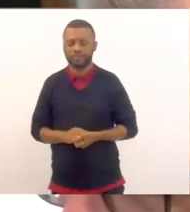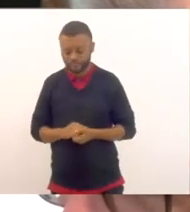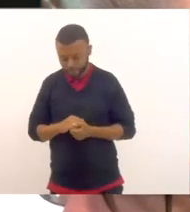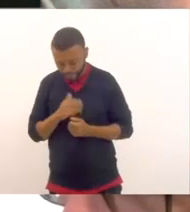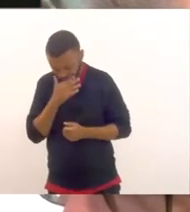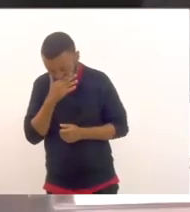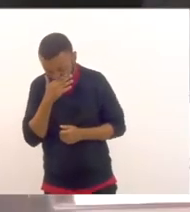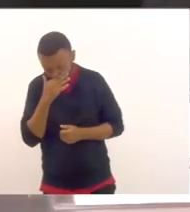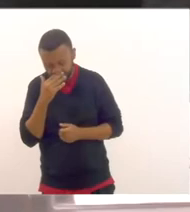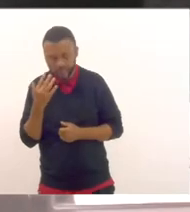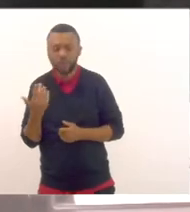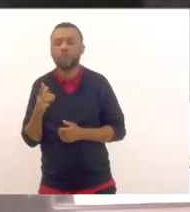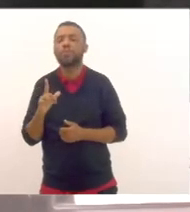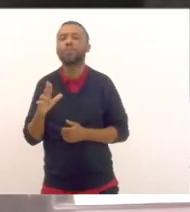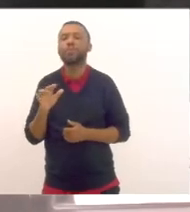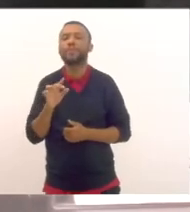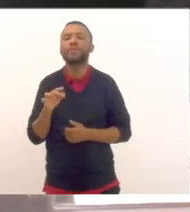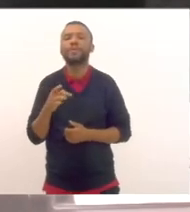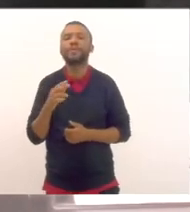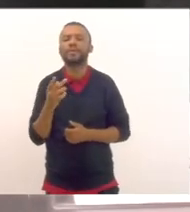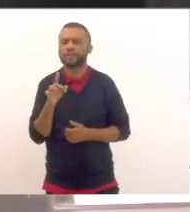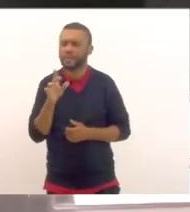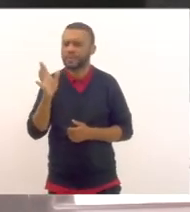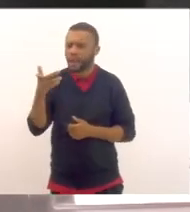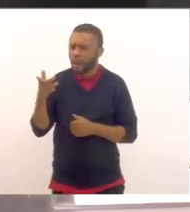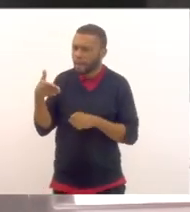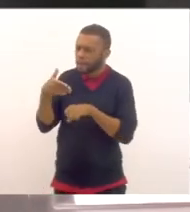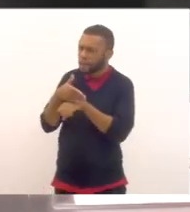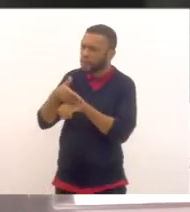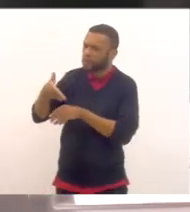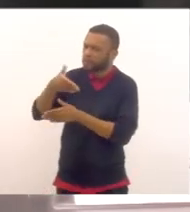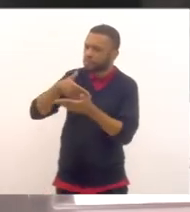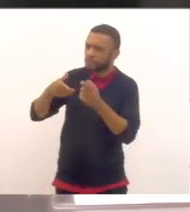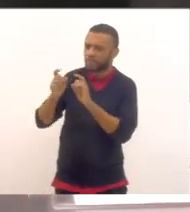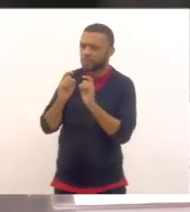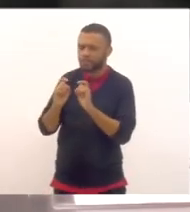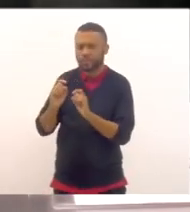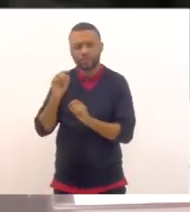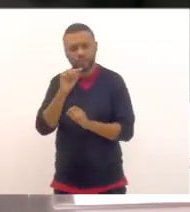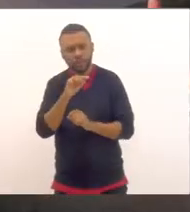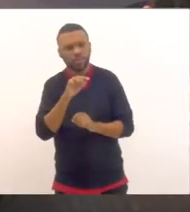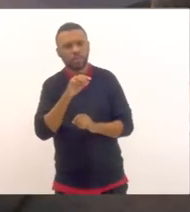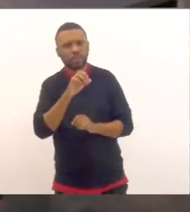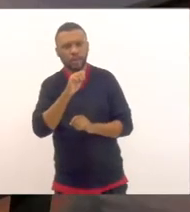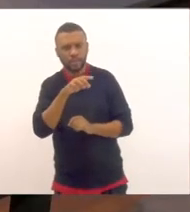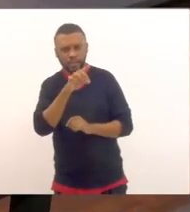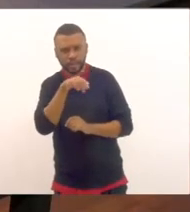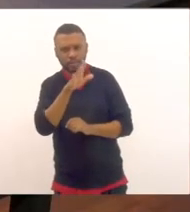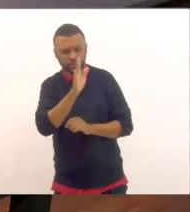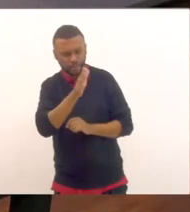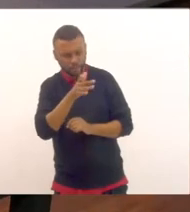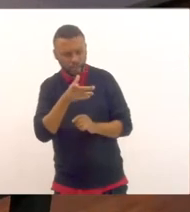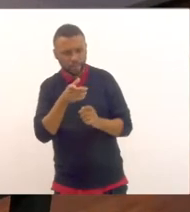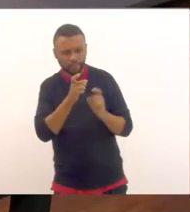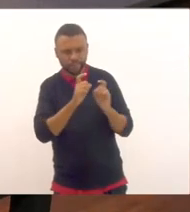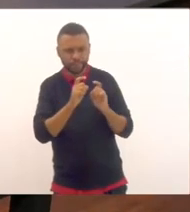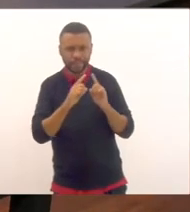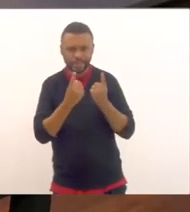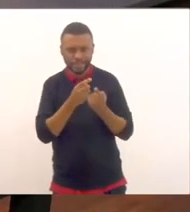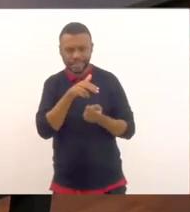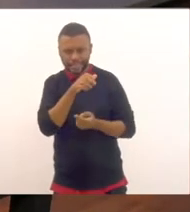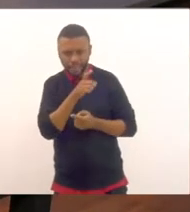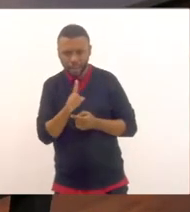Doutor Luiz Henrique se eu já participou o Dr Coronel André Henrique já participou de ser não não